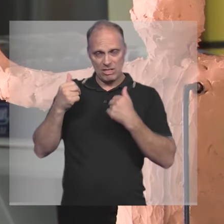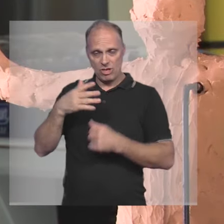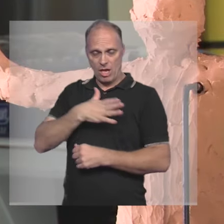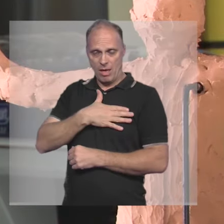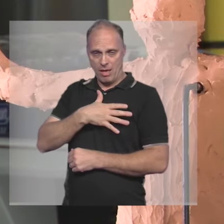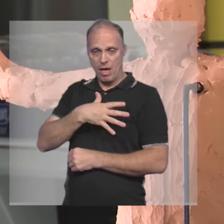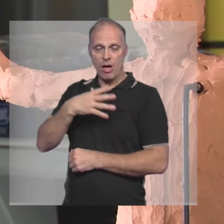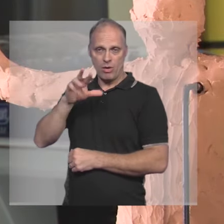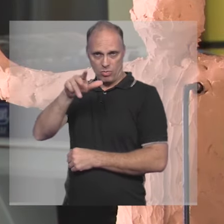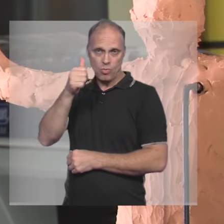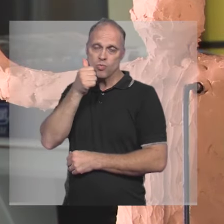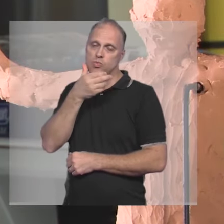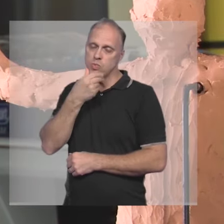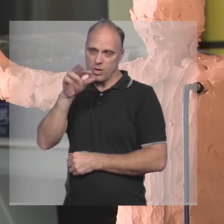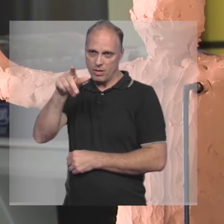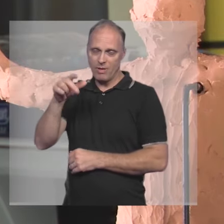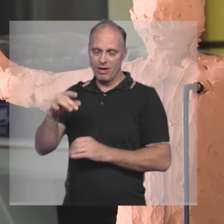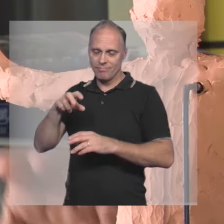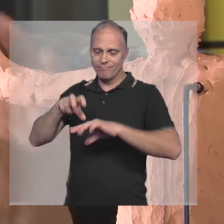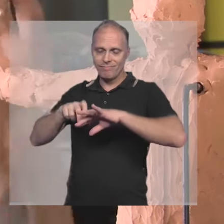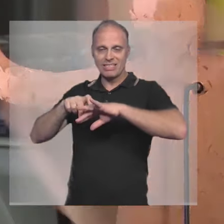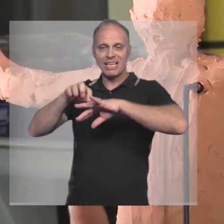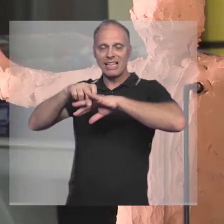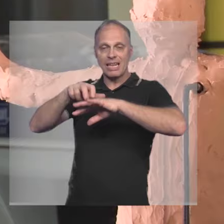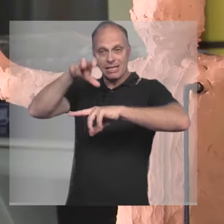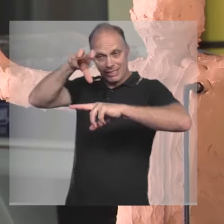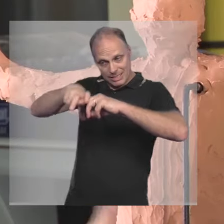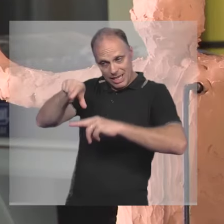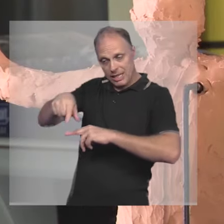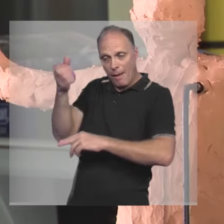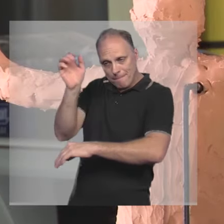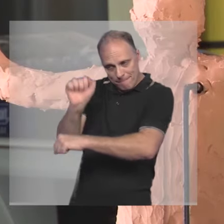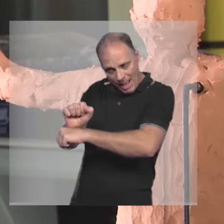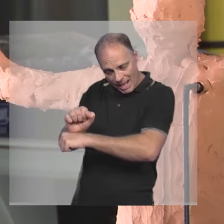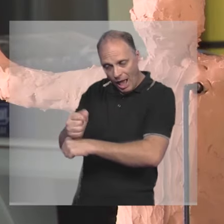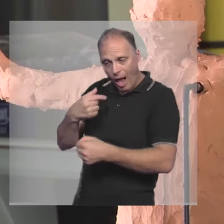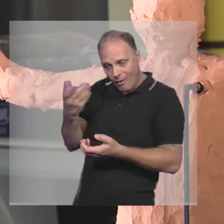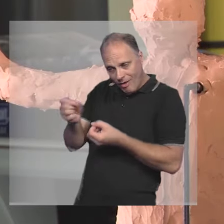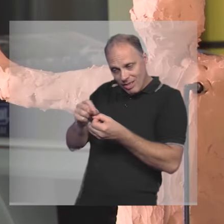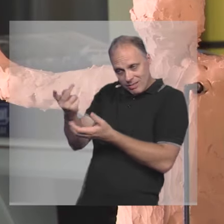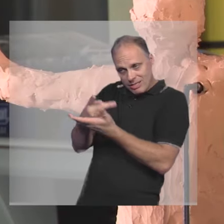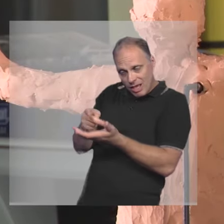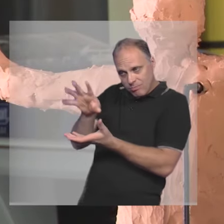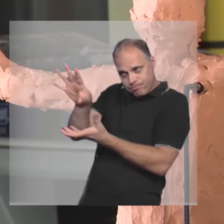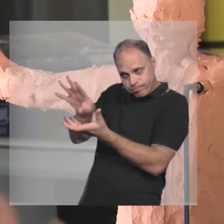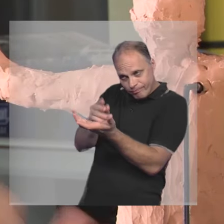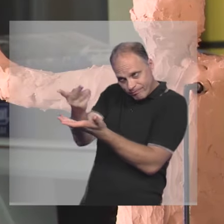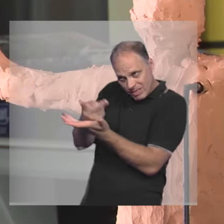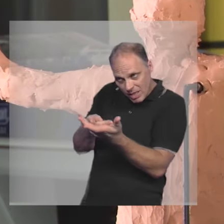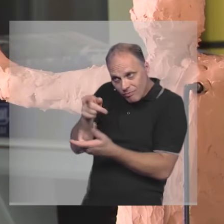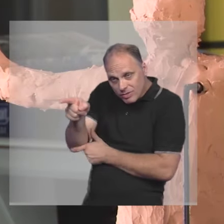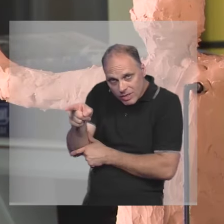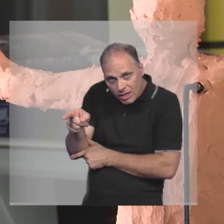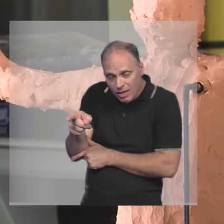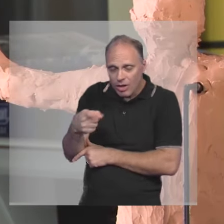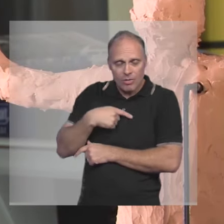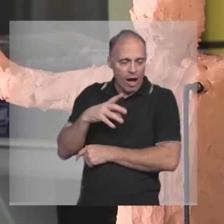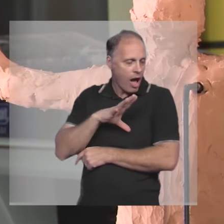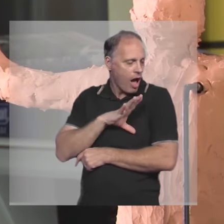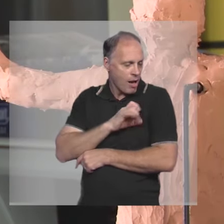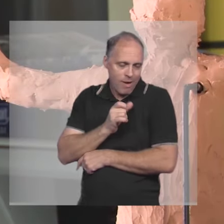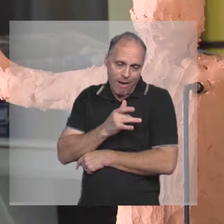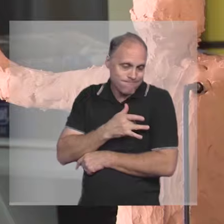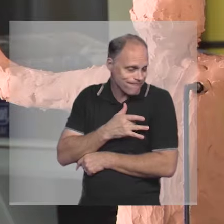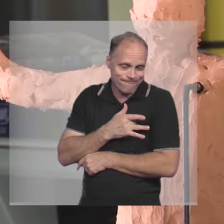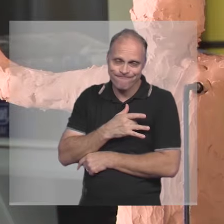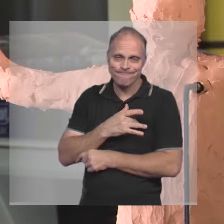lado na escadaria do prédio e disse: para aqui que eu quero te desenhar. Eu sempre fui muito apaixonado por